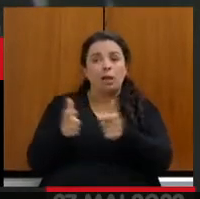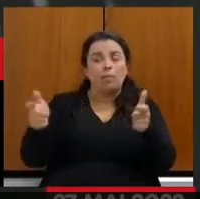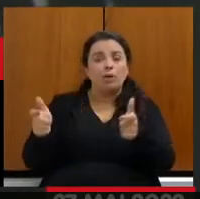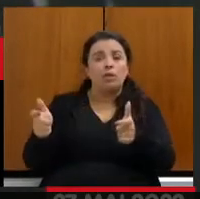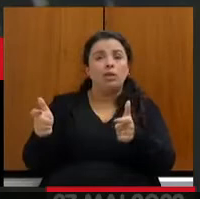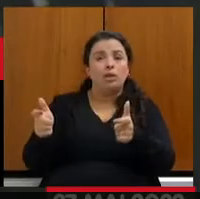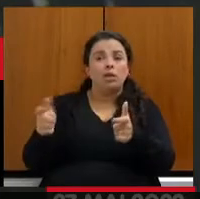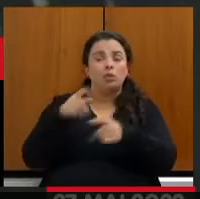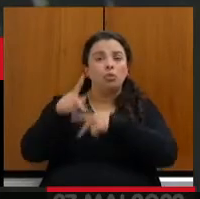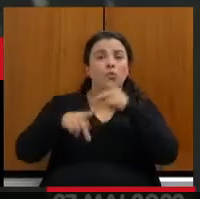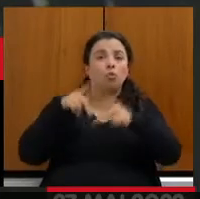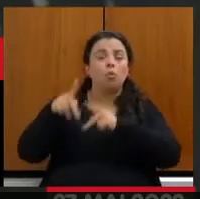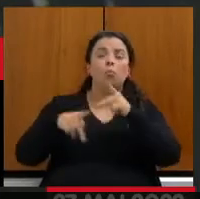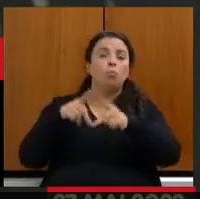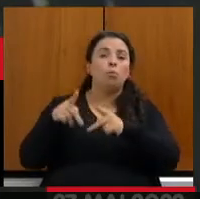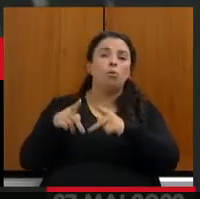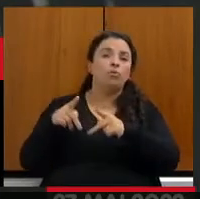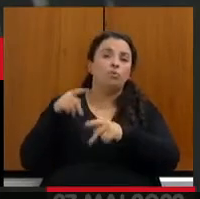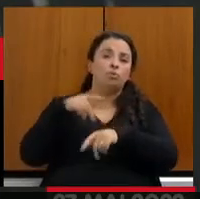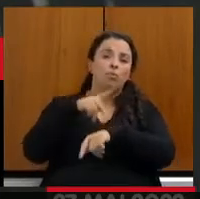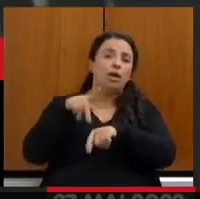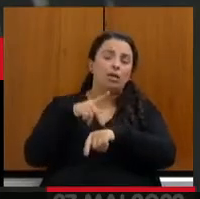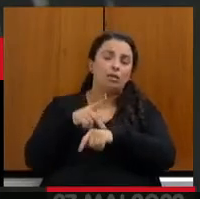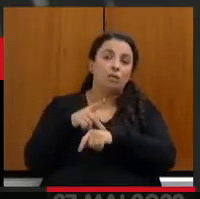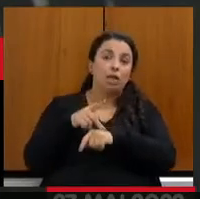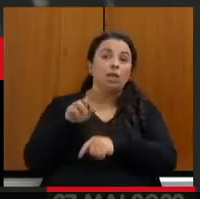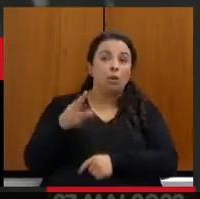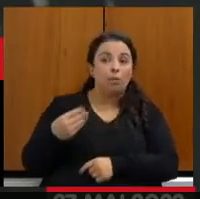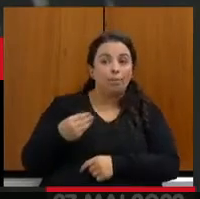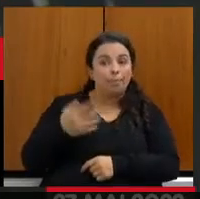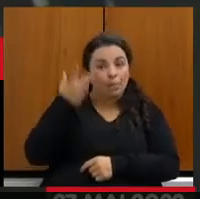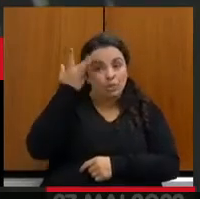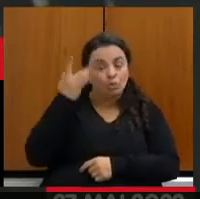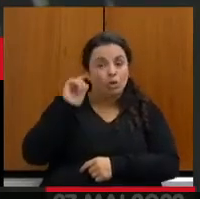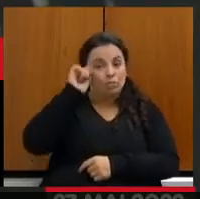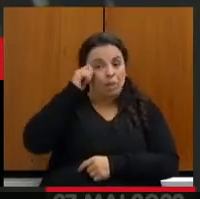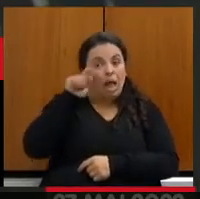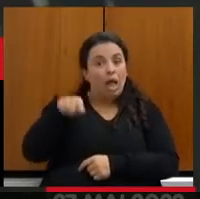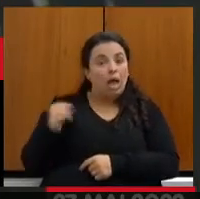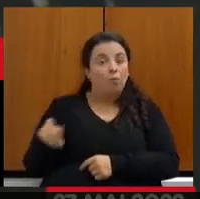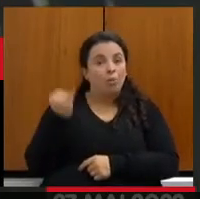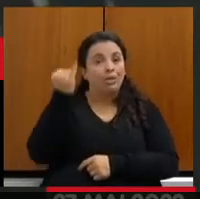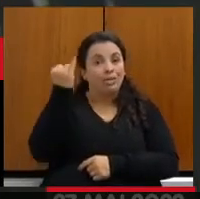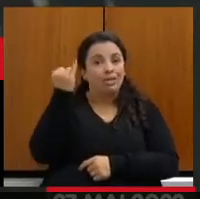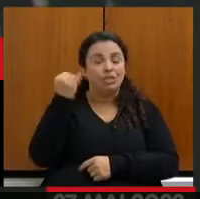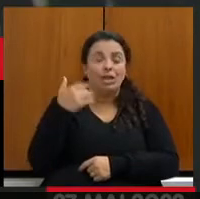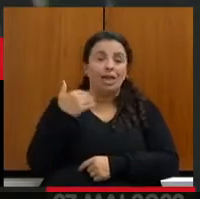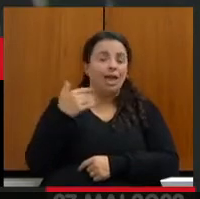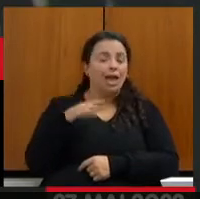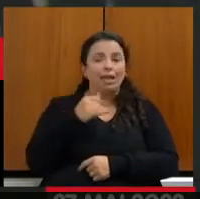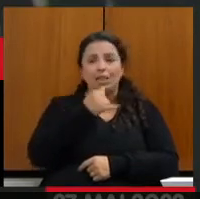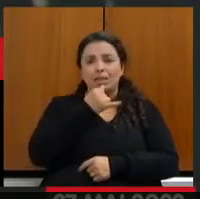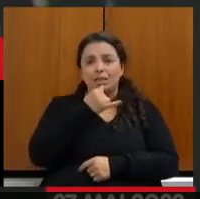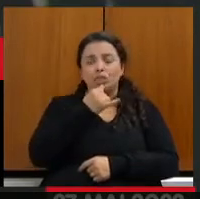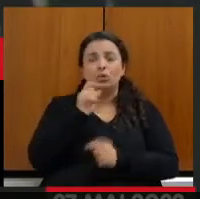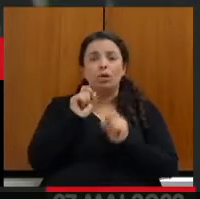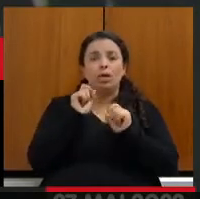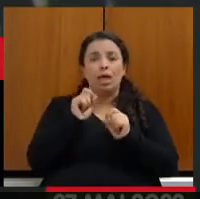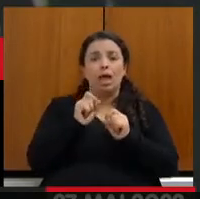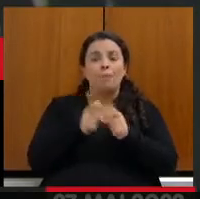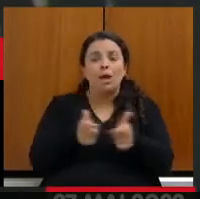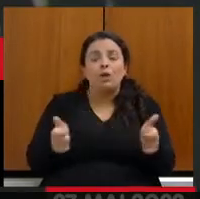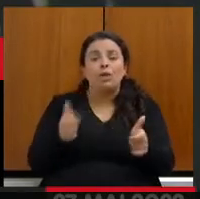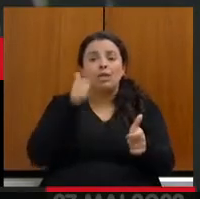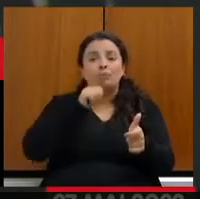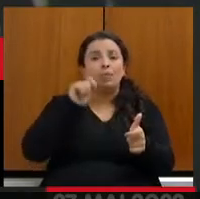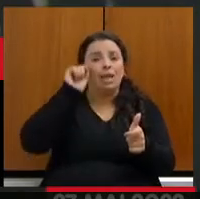sair daqui sem dizer vidas negras importam e é muito cansativo que mulheres negras sejam a maioria das que morrem nos hospitais seja a maioria das